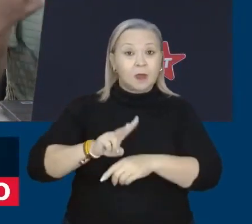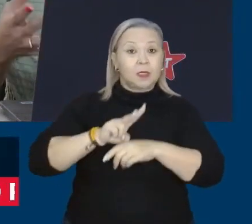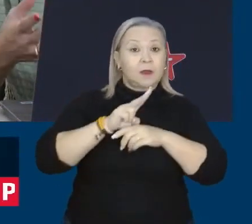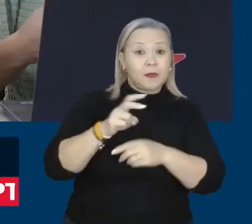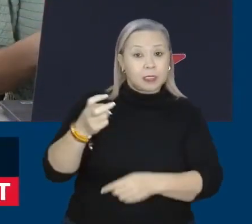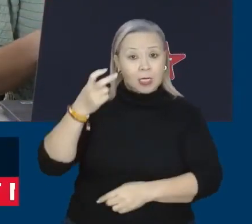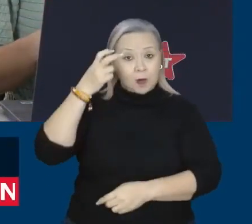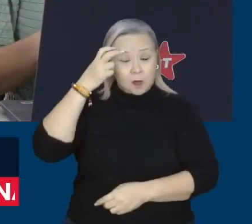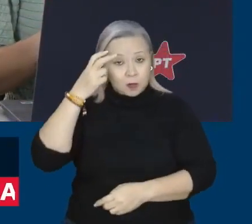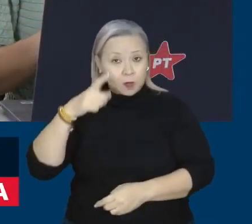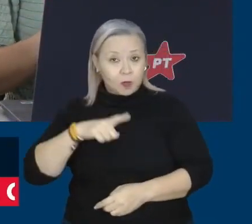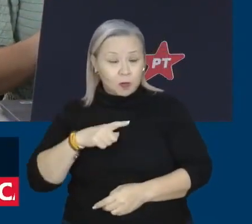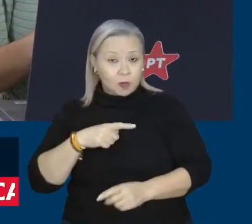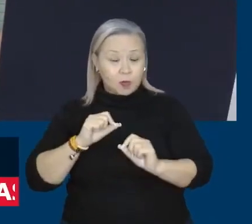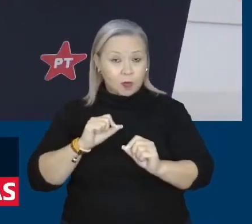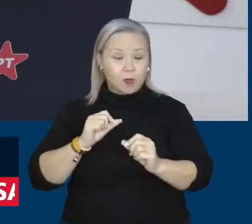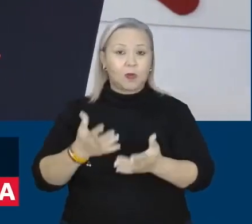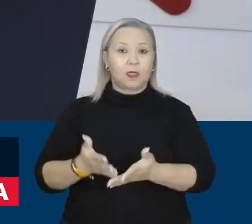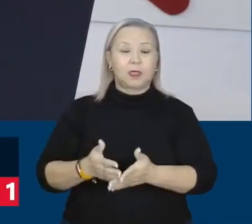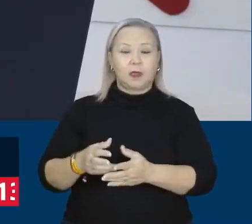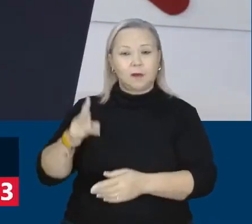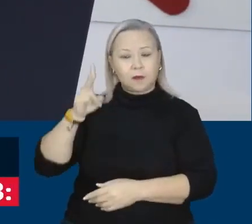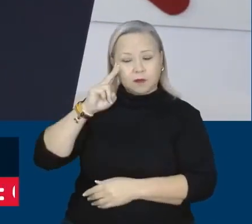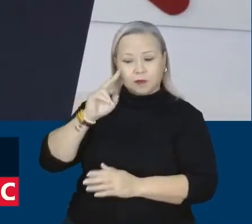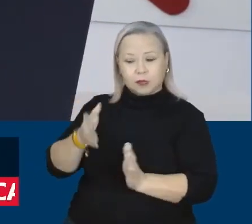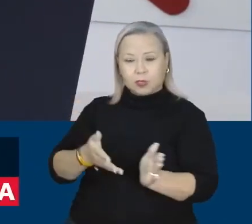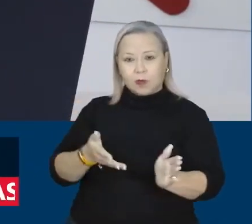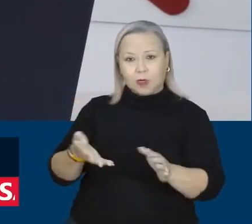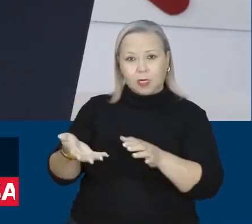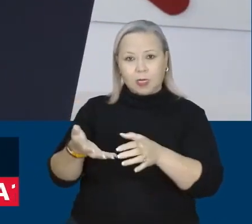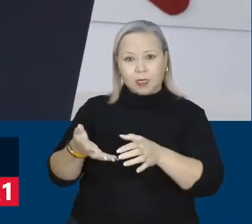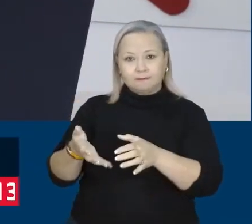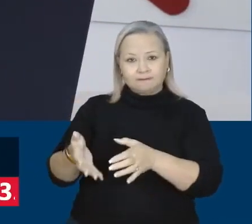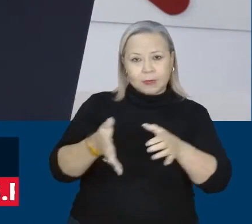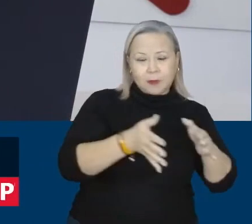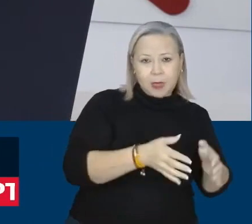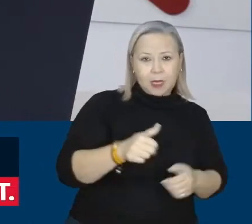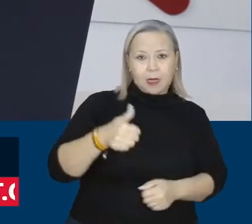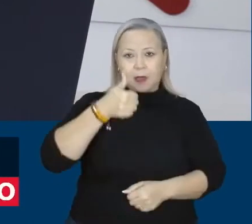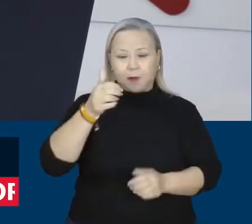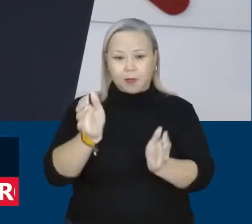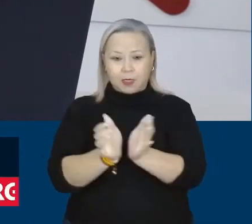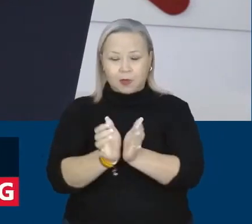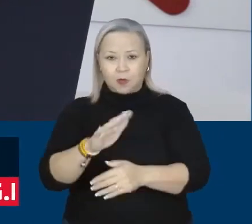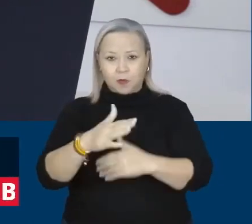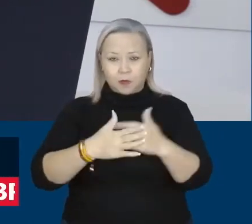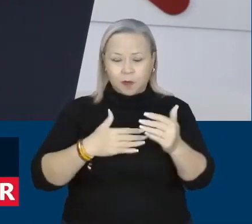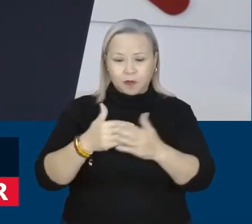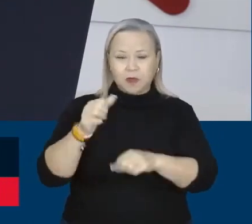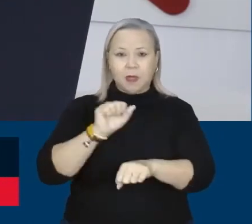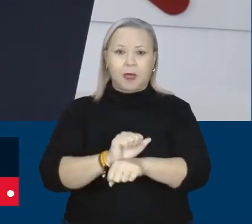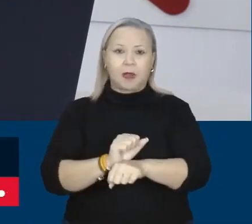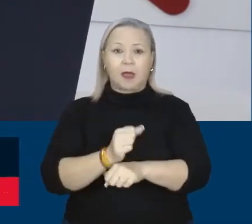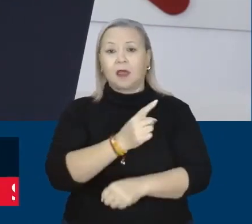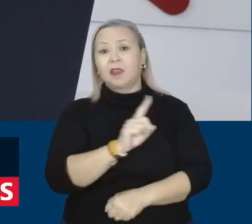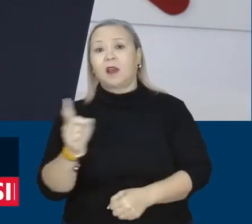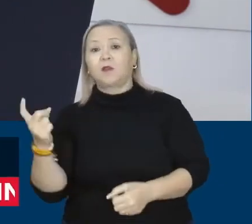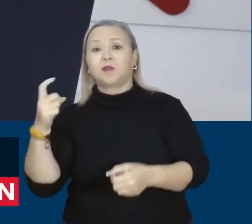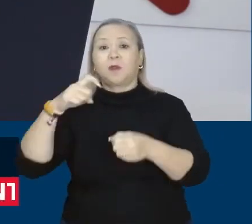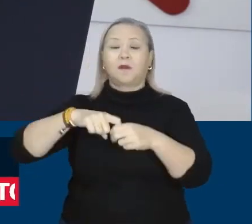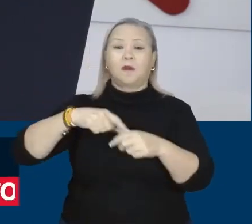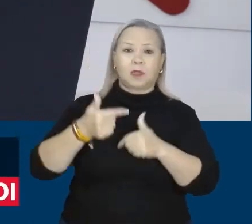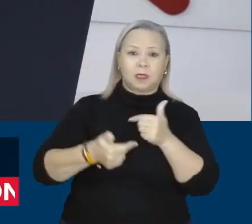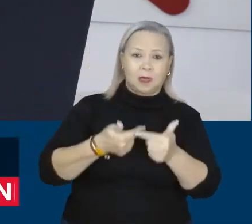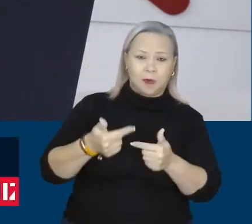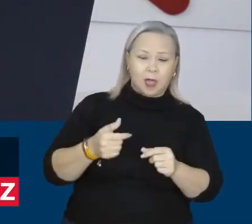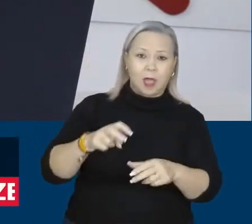cultura, a gente teve aí um capítulo à parte, né? Que foi o primeira classe profissional a parar e a última a voltar a trabalhar por